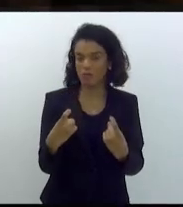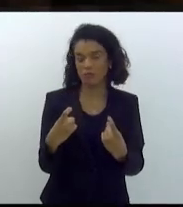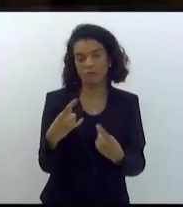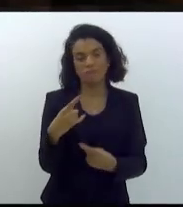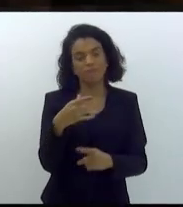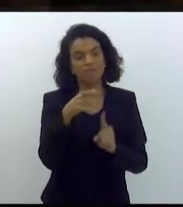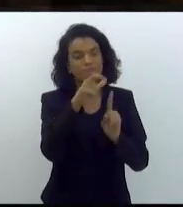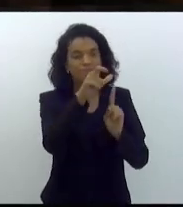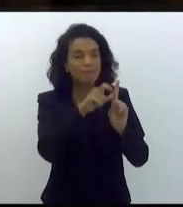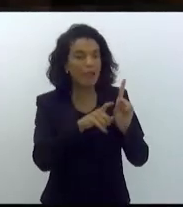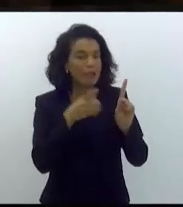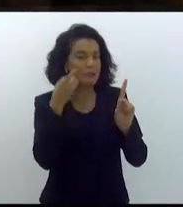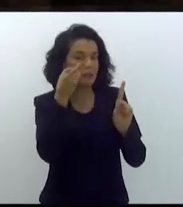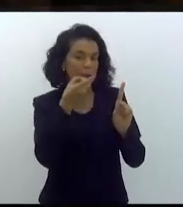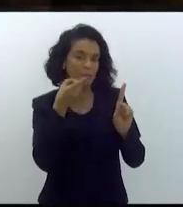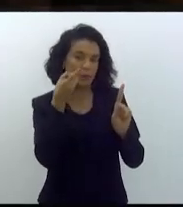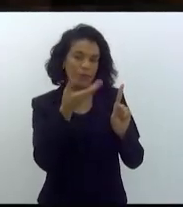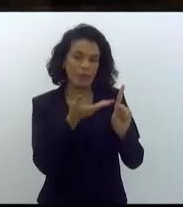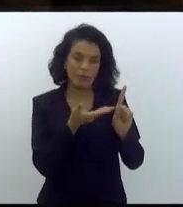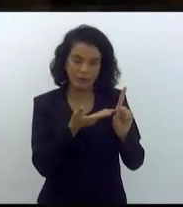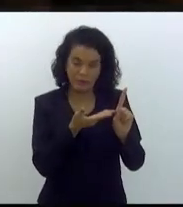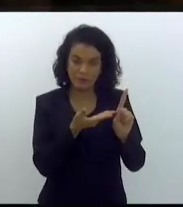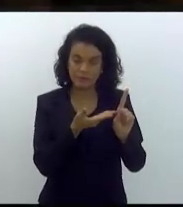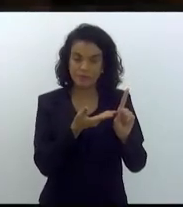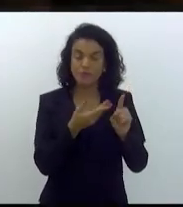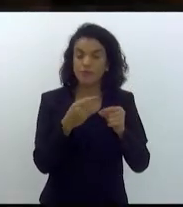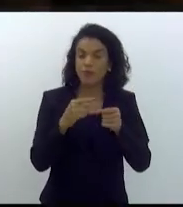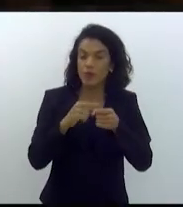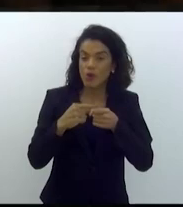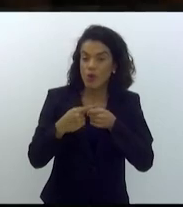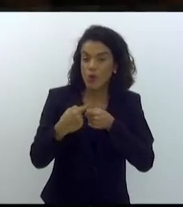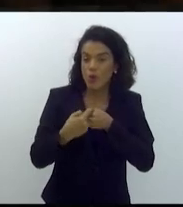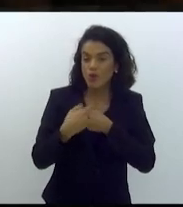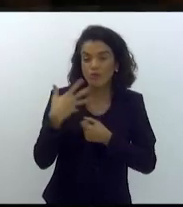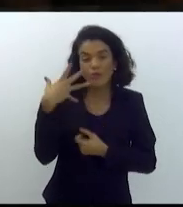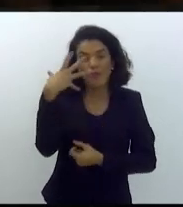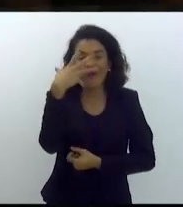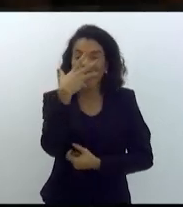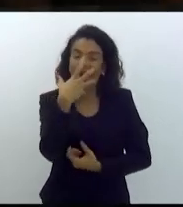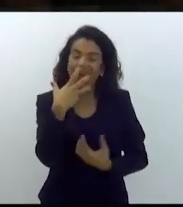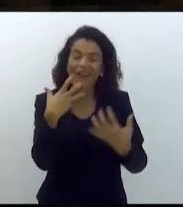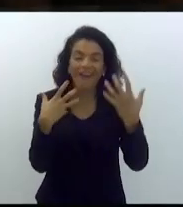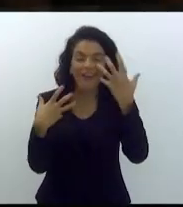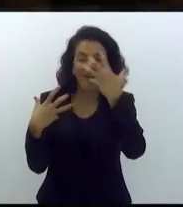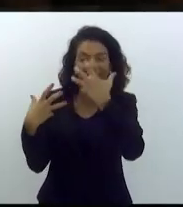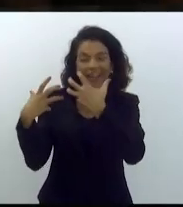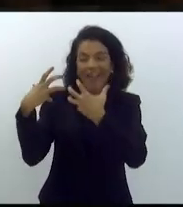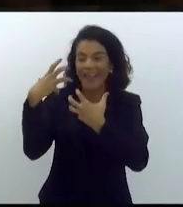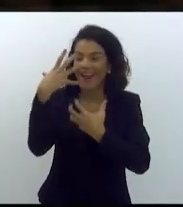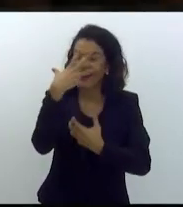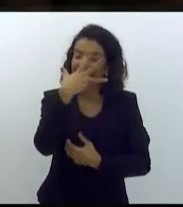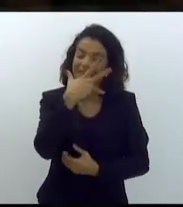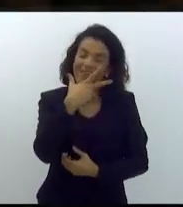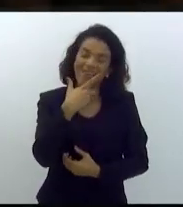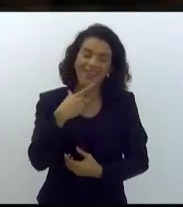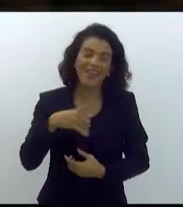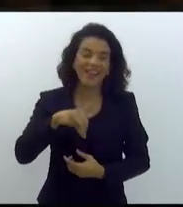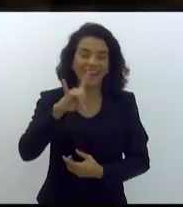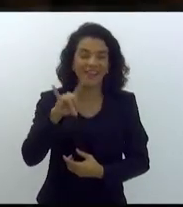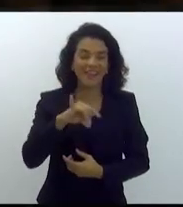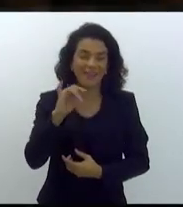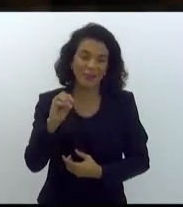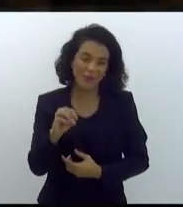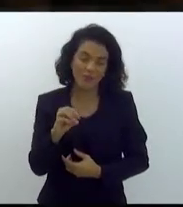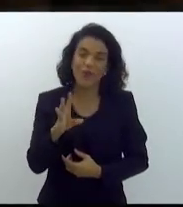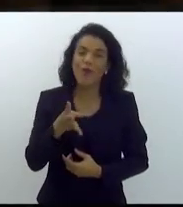sofreu no município tão encantador que eu conheço não